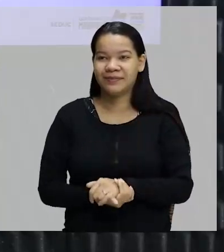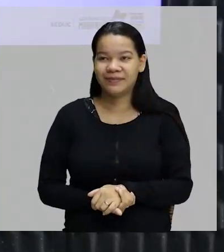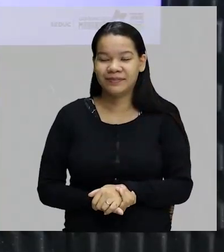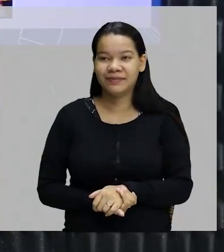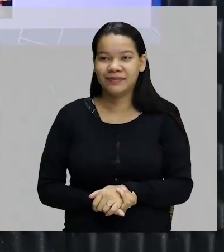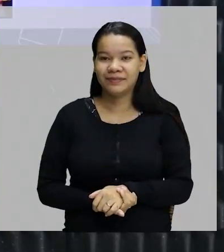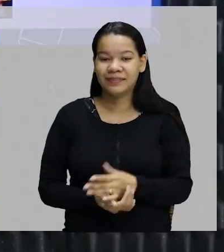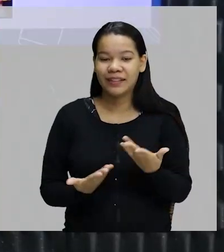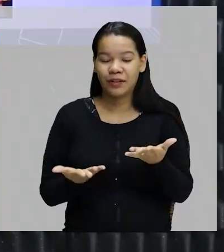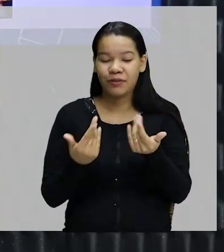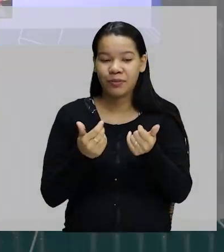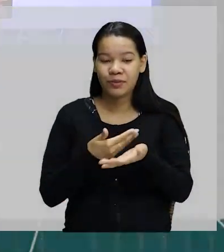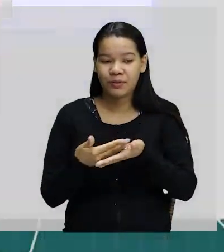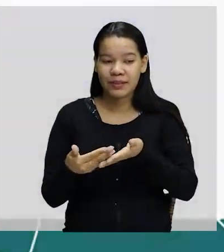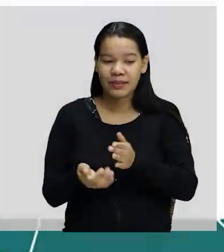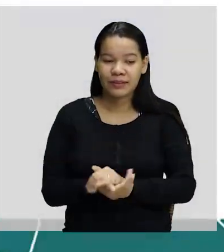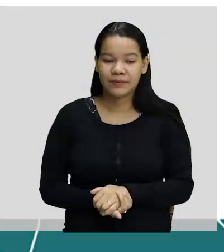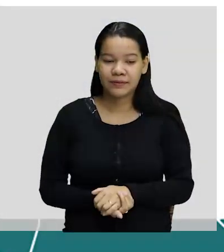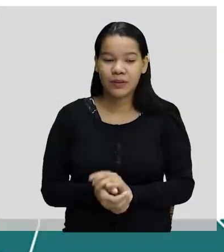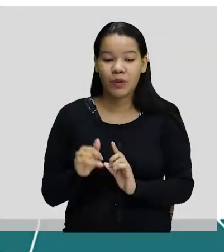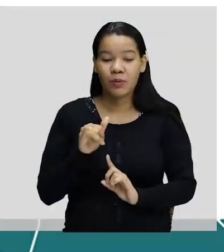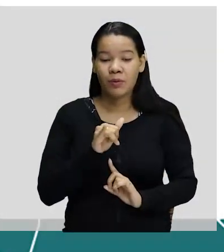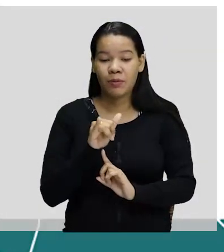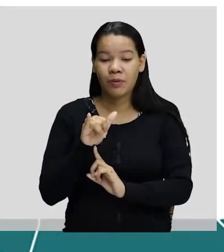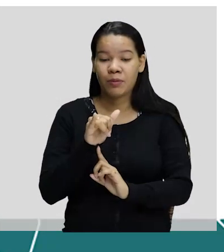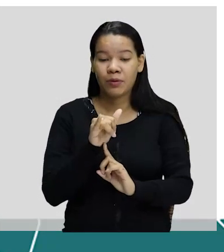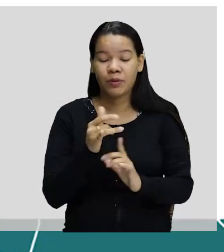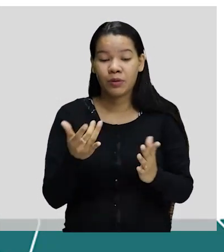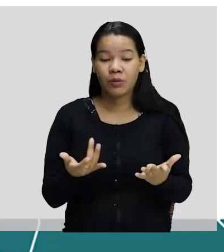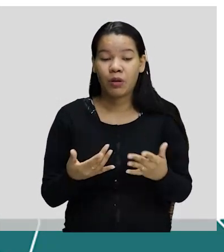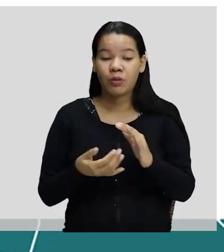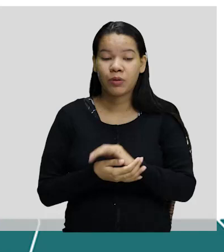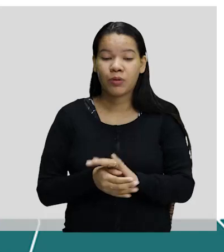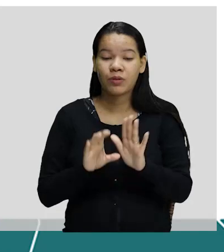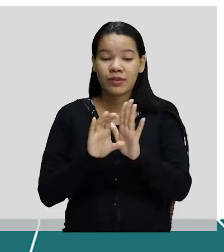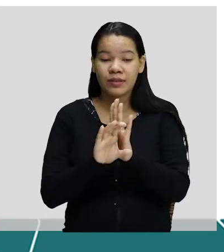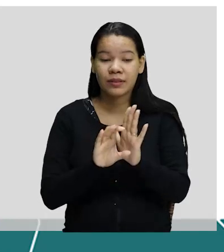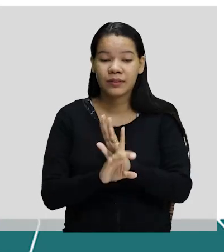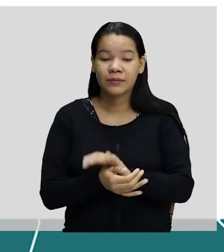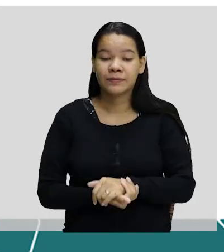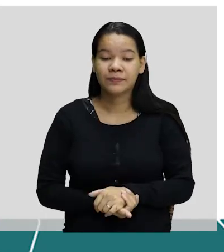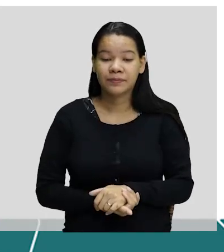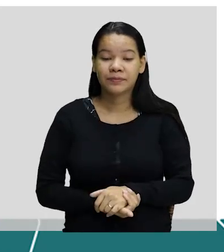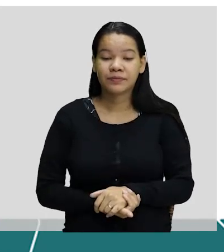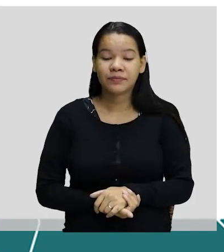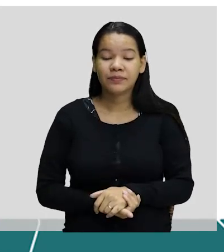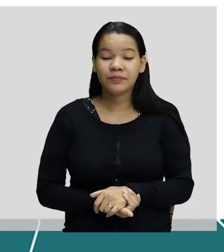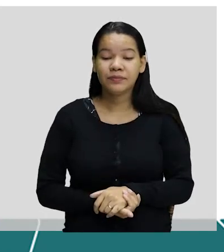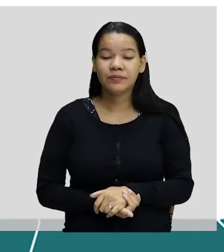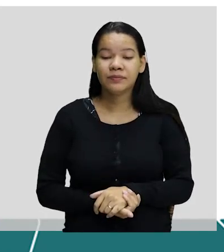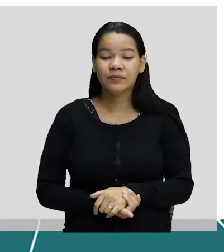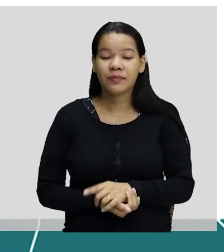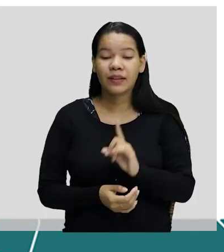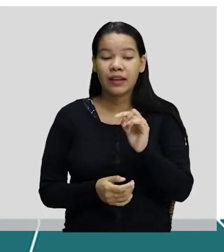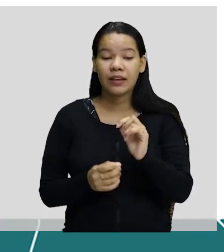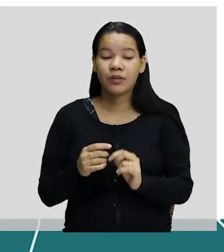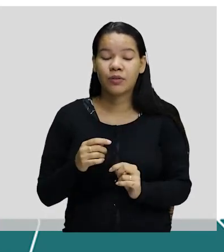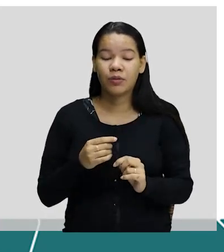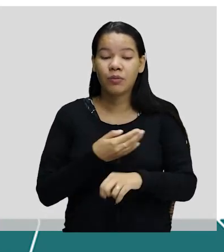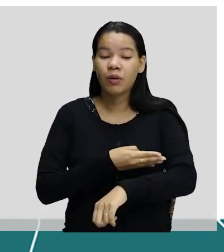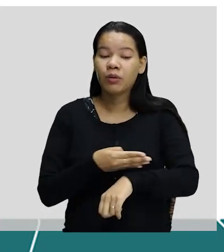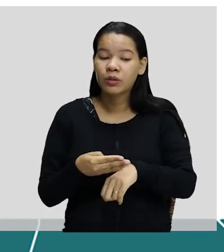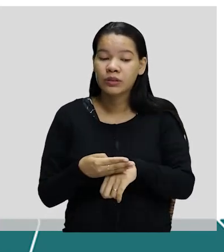tá? Então vamos lá. Bumba Meu Boi. Conceito. O Bumba Meu Boi do Maranhão é um folguedo típico da